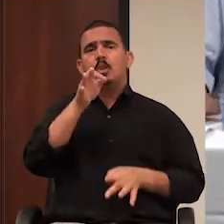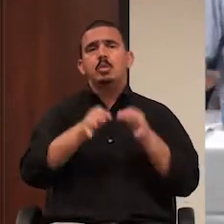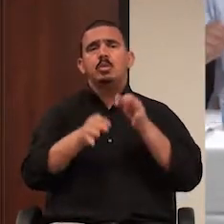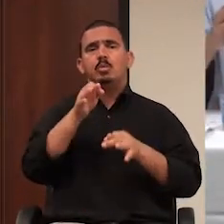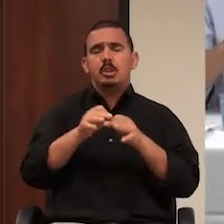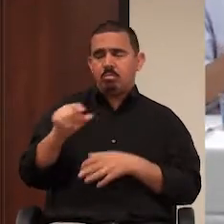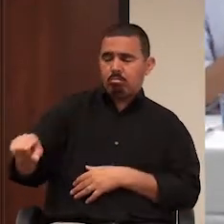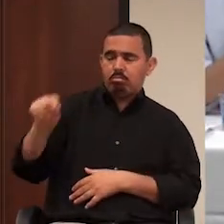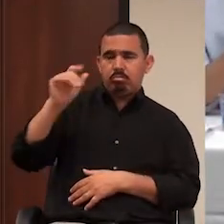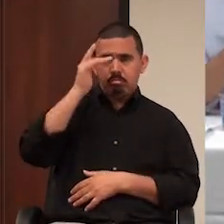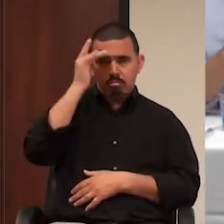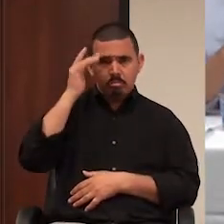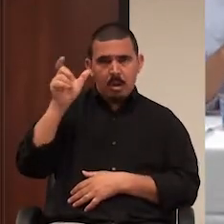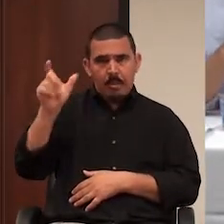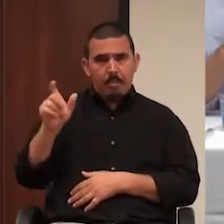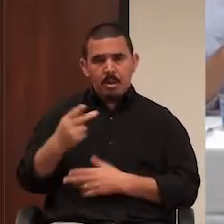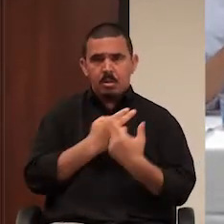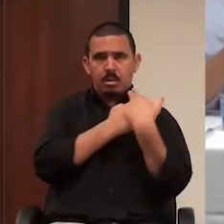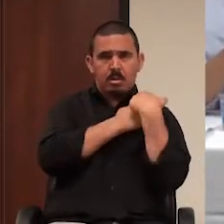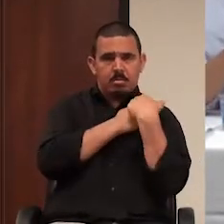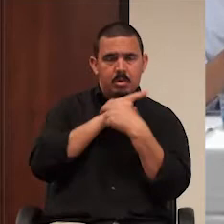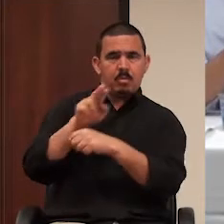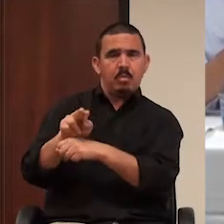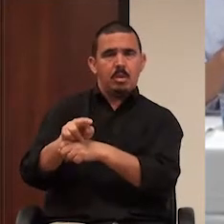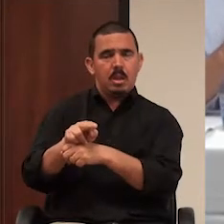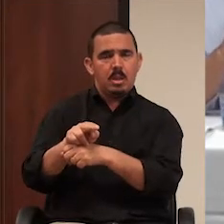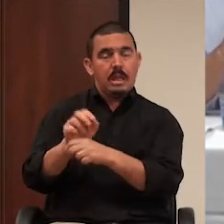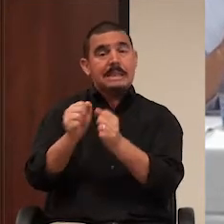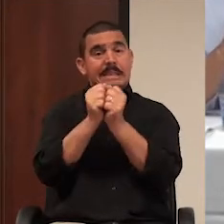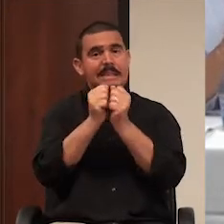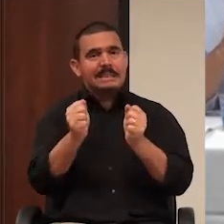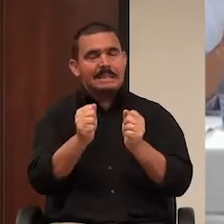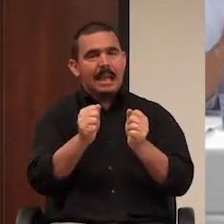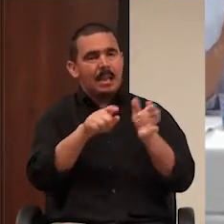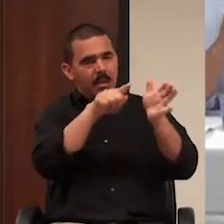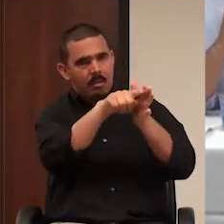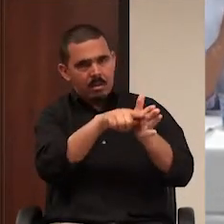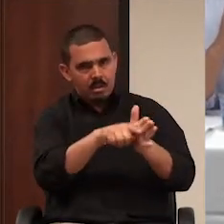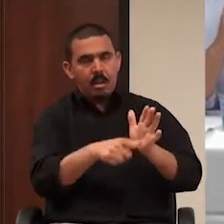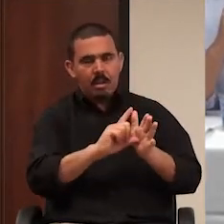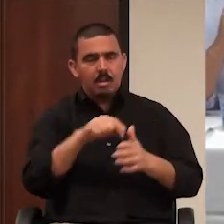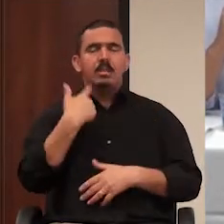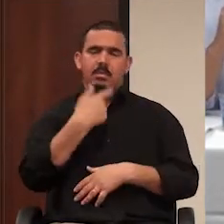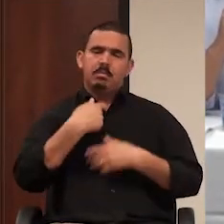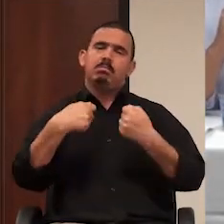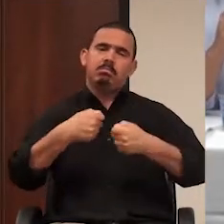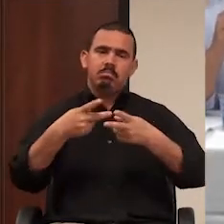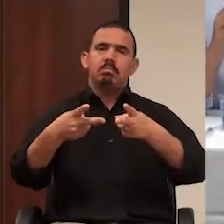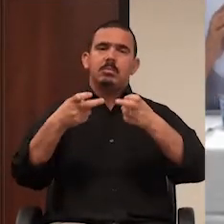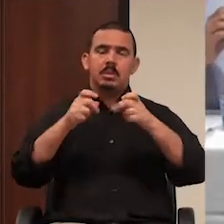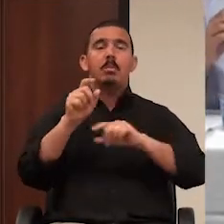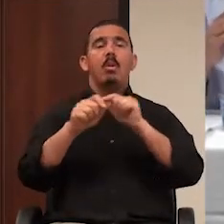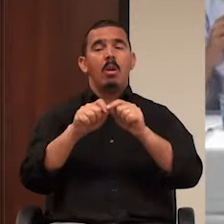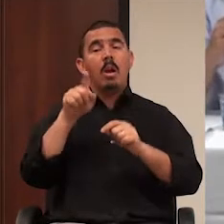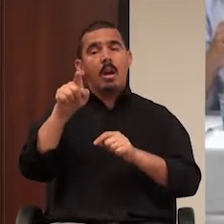interdição, é preciso perceber que essa curatela provisória, ela é uma curatela sem